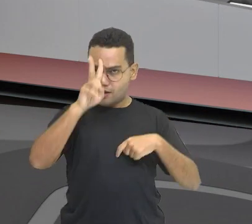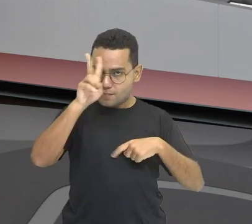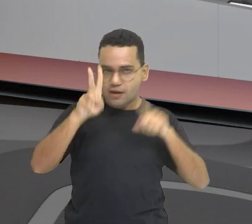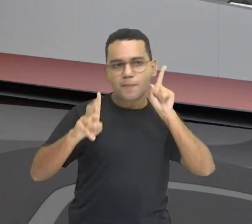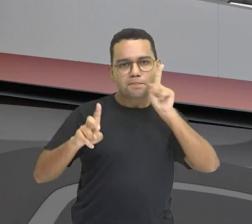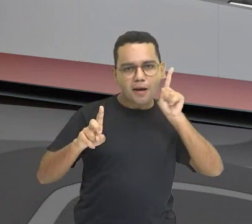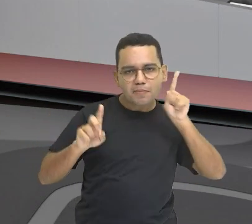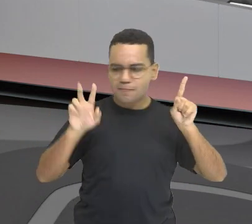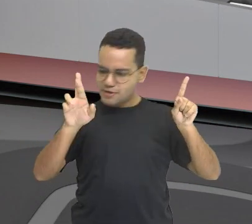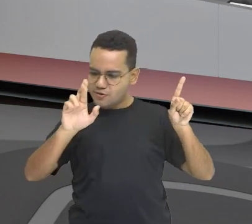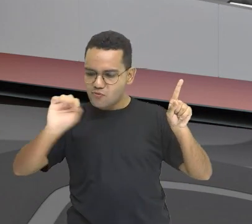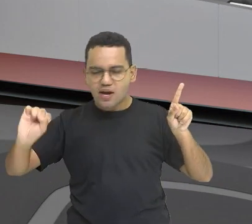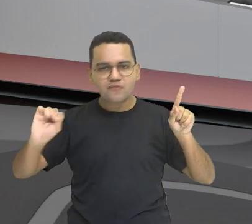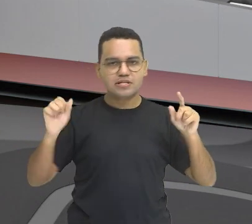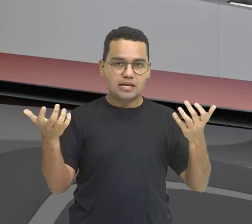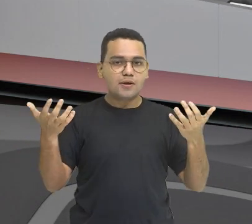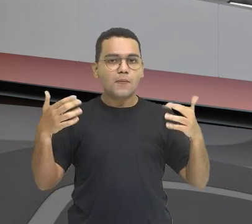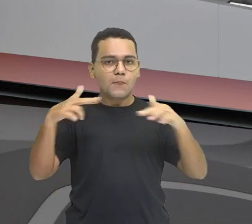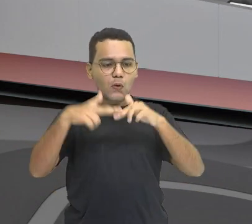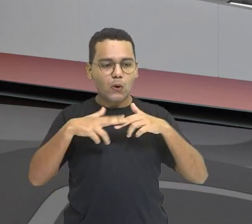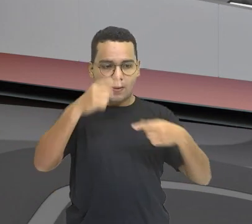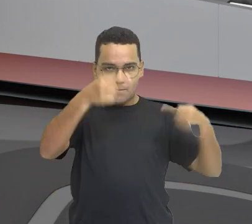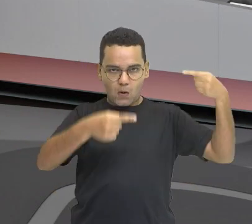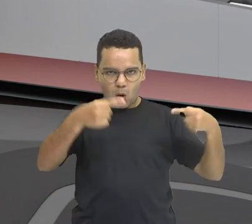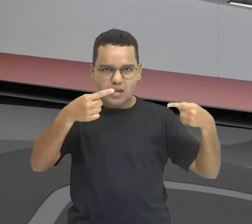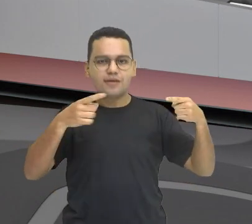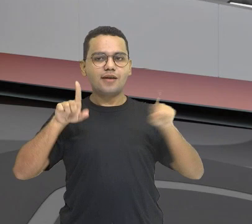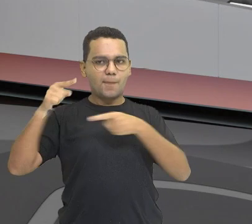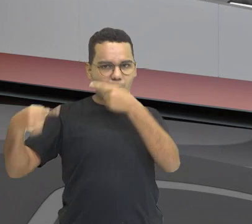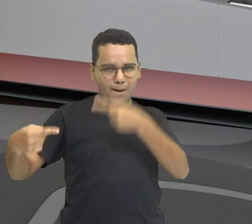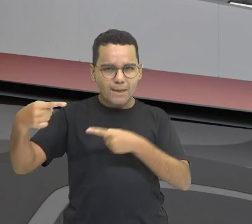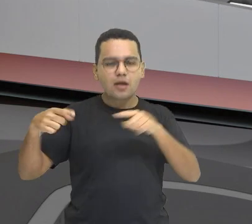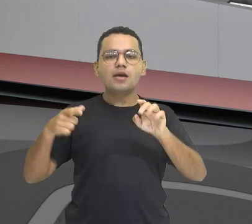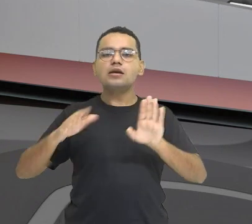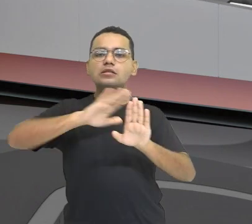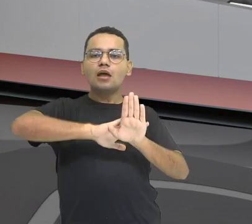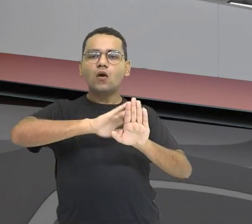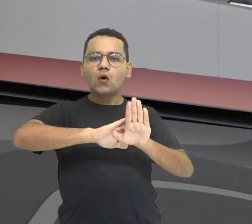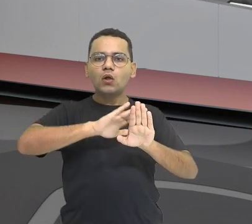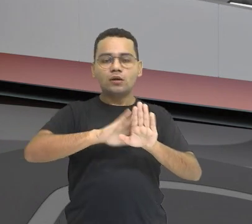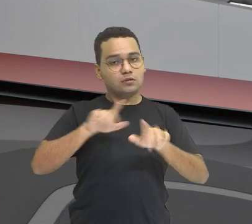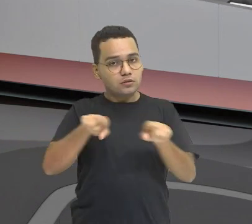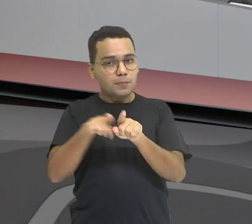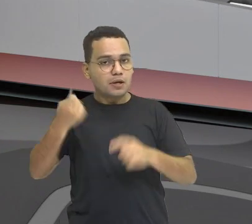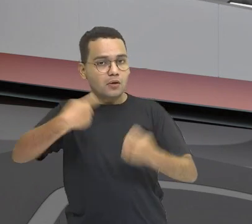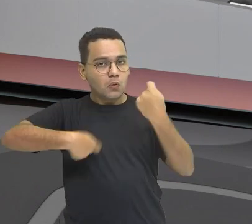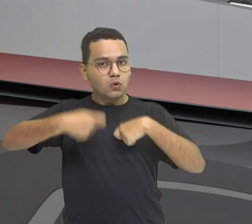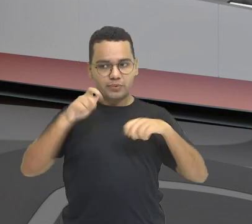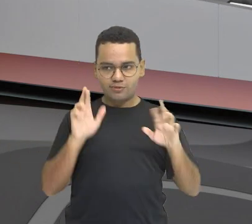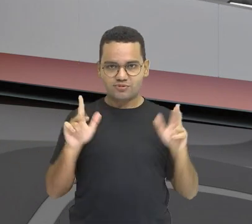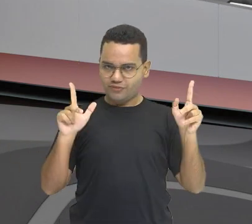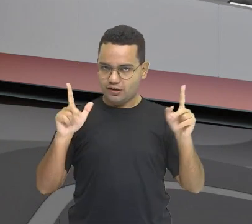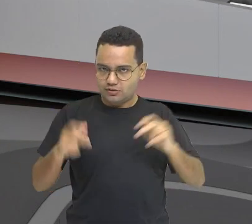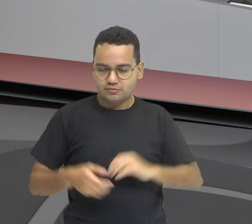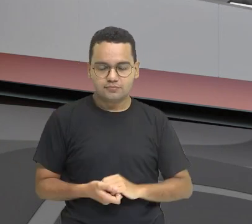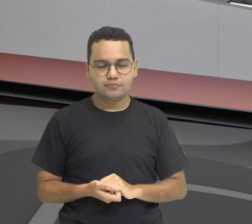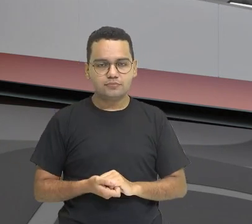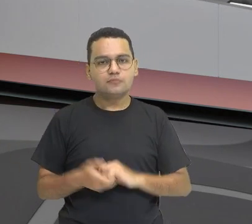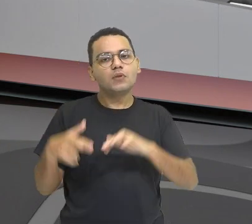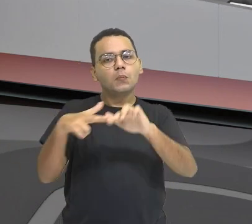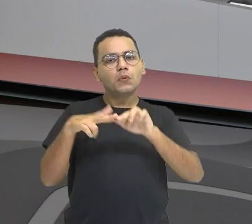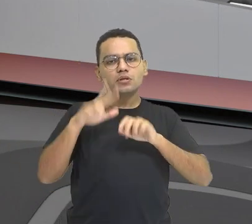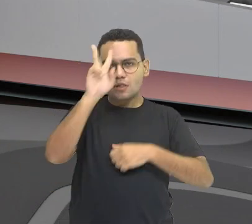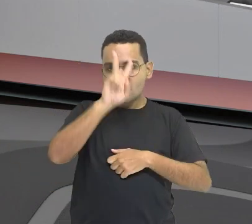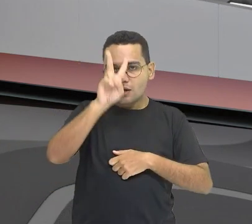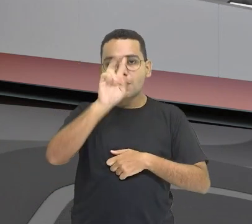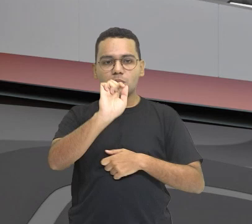e União Soviética, uma rivalidade política, ideológica e também econômica. Como eu disse para vocês, Estados Unidos e